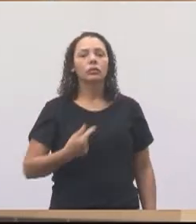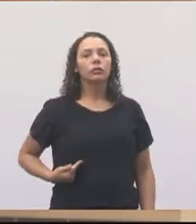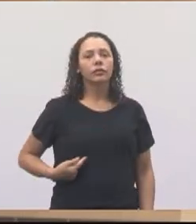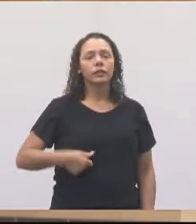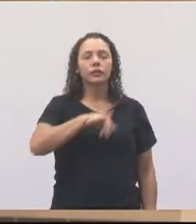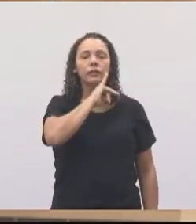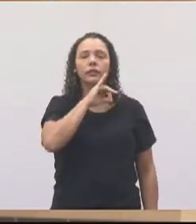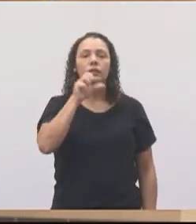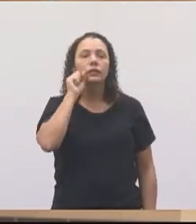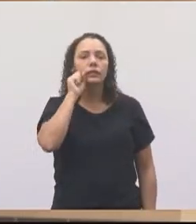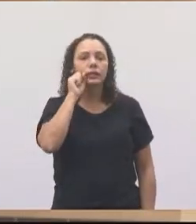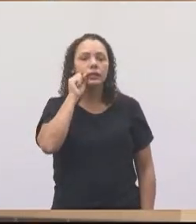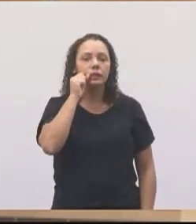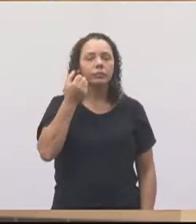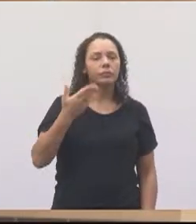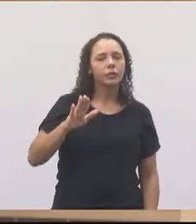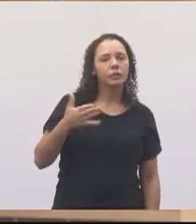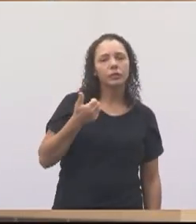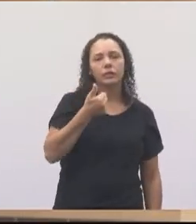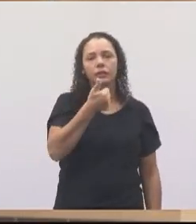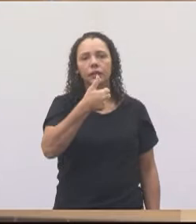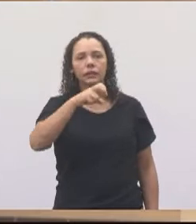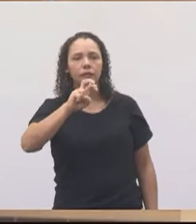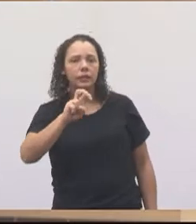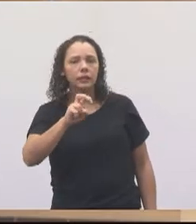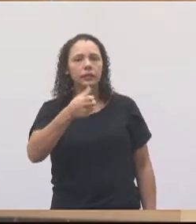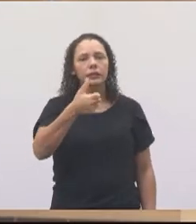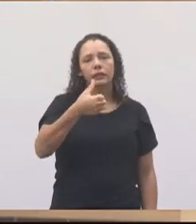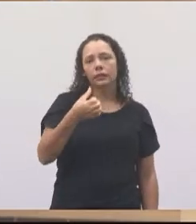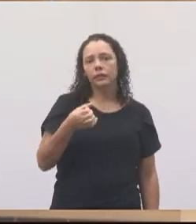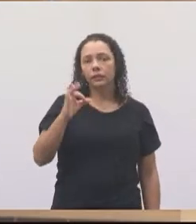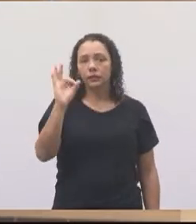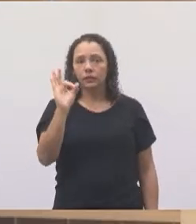de 15%, 16%